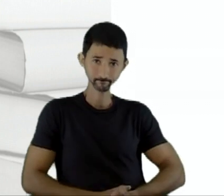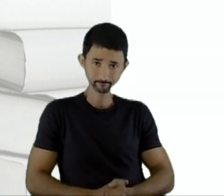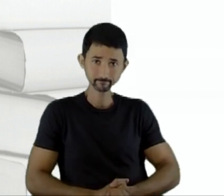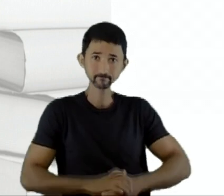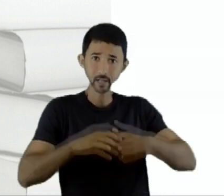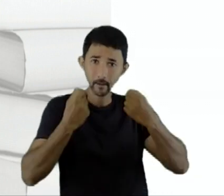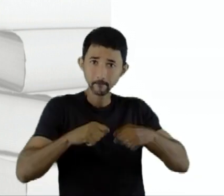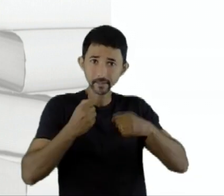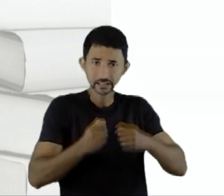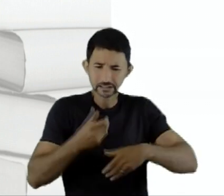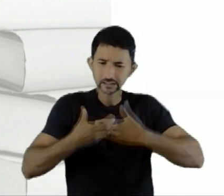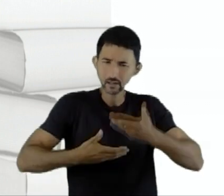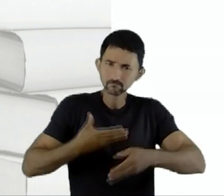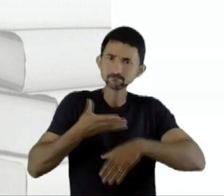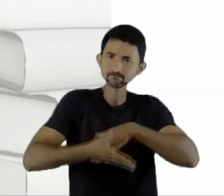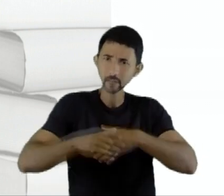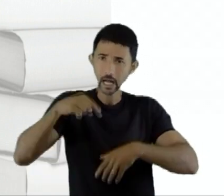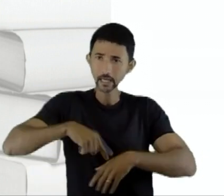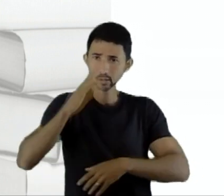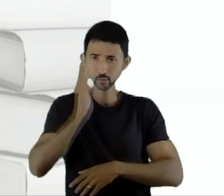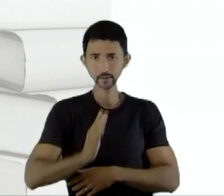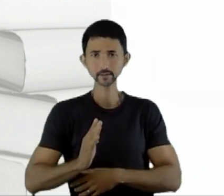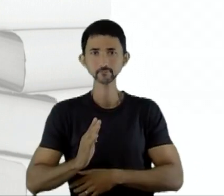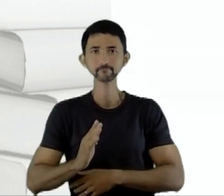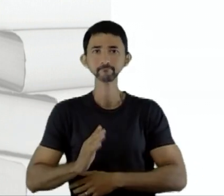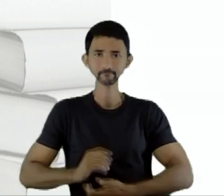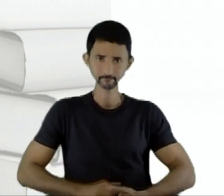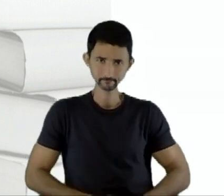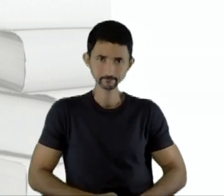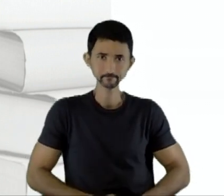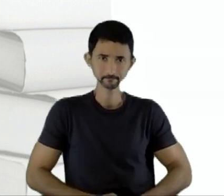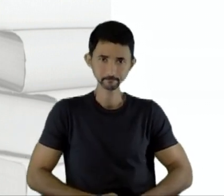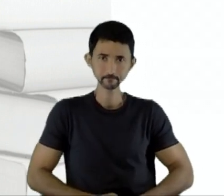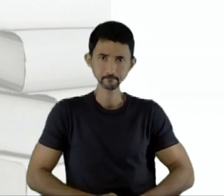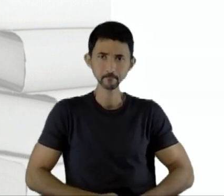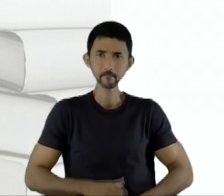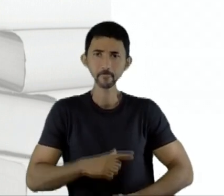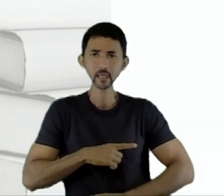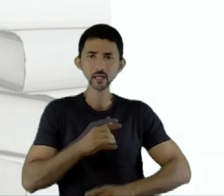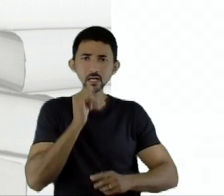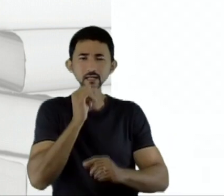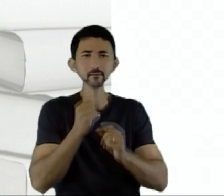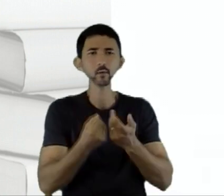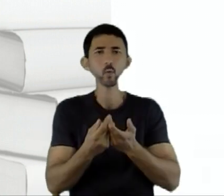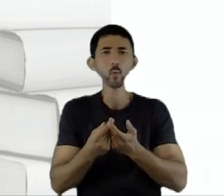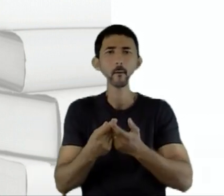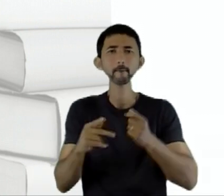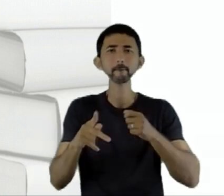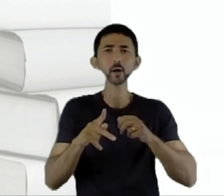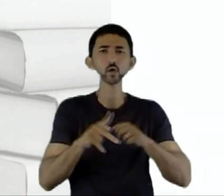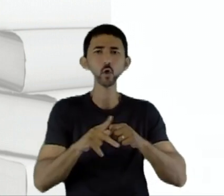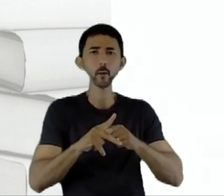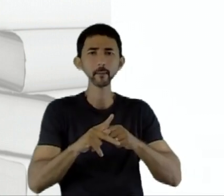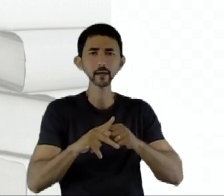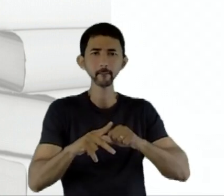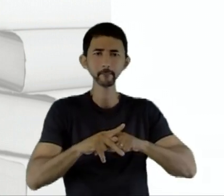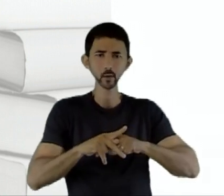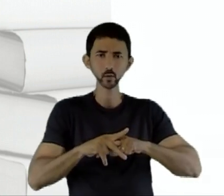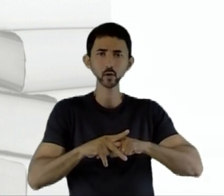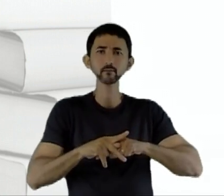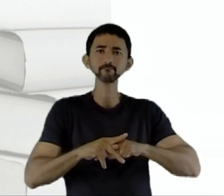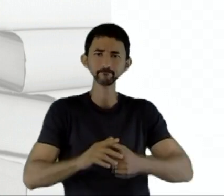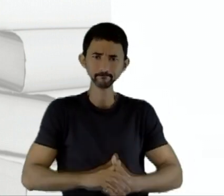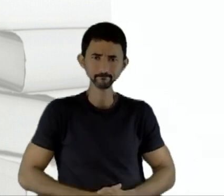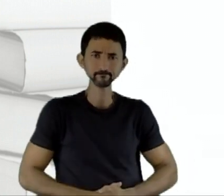precisa ser intensificado no Brasil. Aí eu tenho um pronomezinho bem aqui, ó.